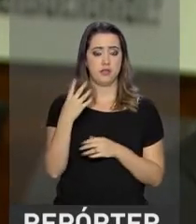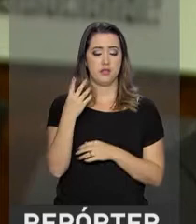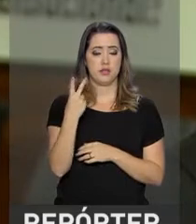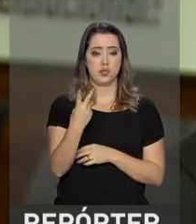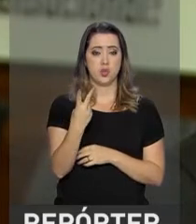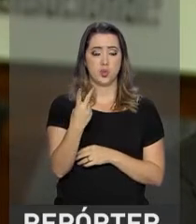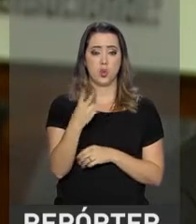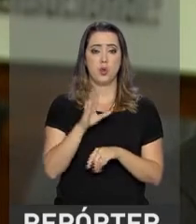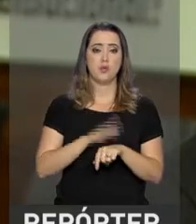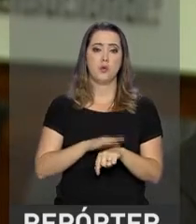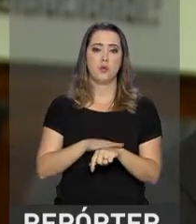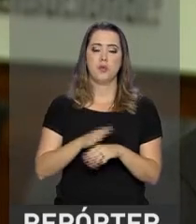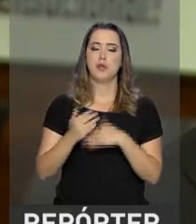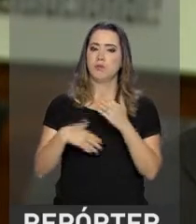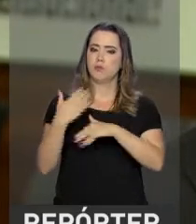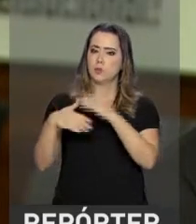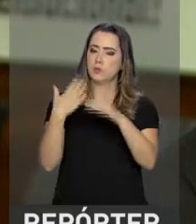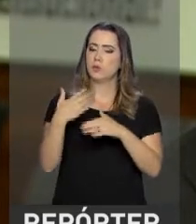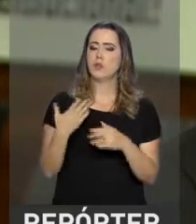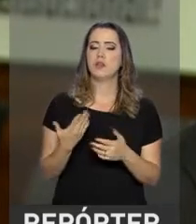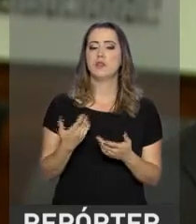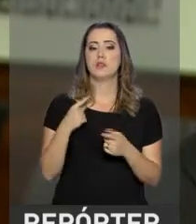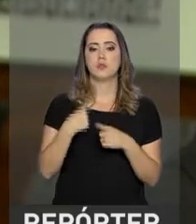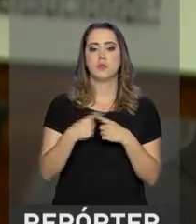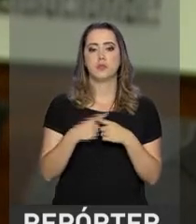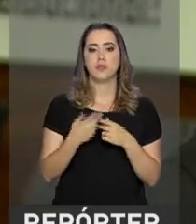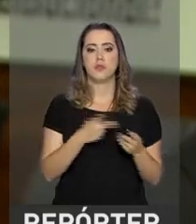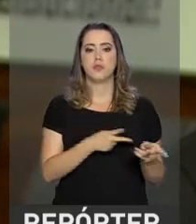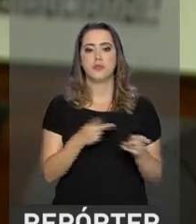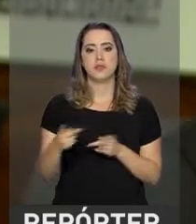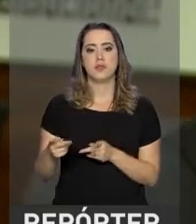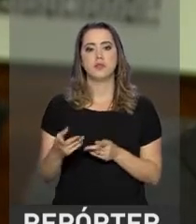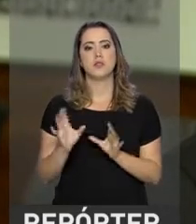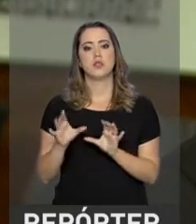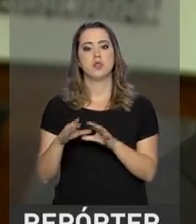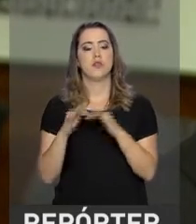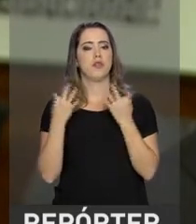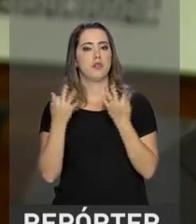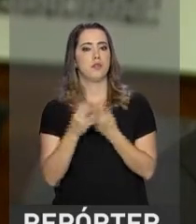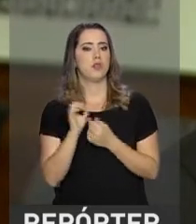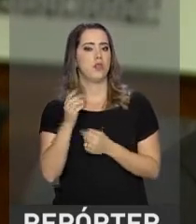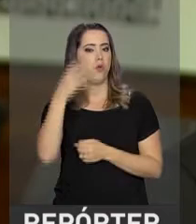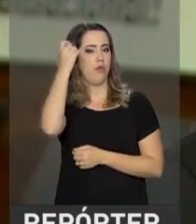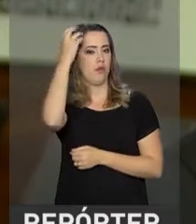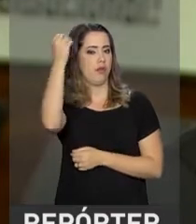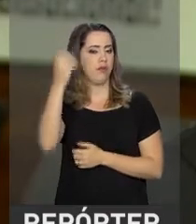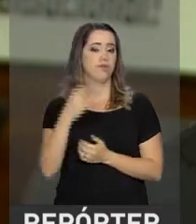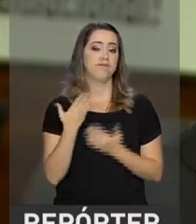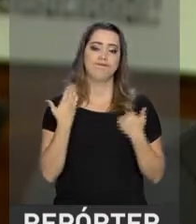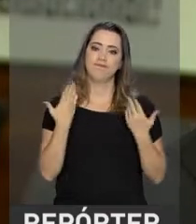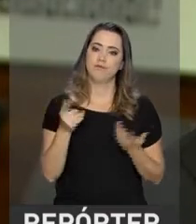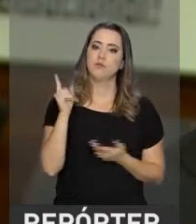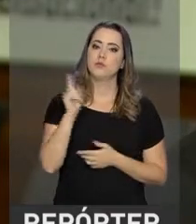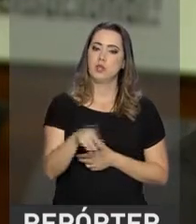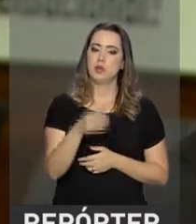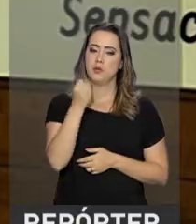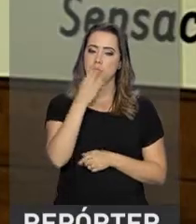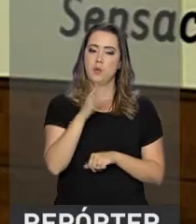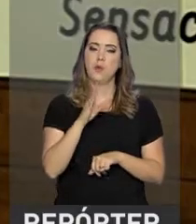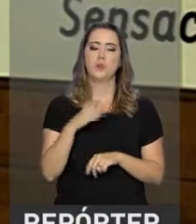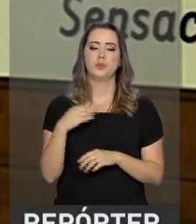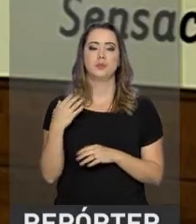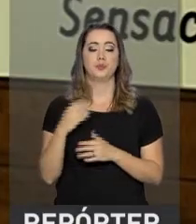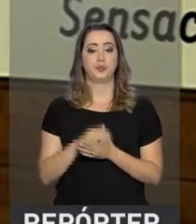cresce muito para o turismo, facilita muito. As pessoas tiram para visitar os parentes ou para fazer sua viagem de lazer. Então, acho que é o grande momento.